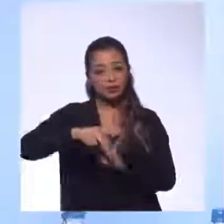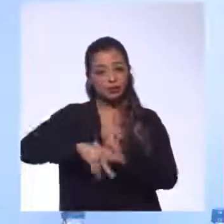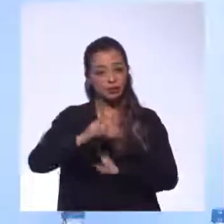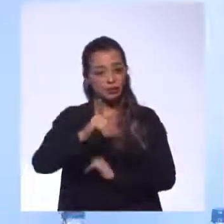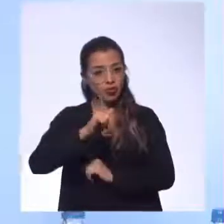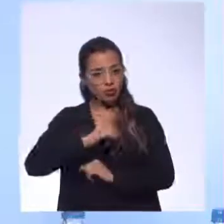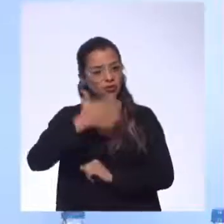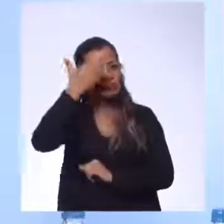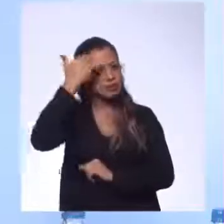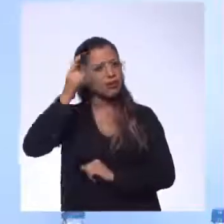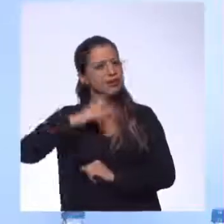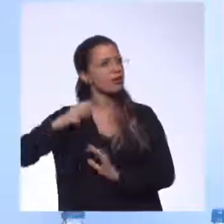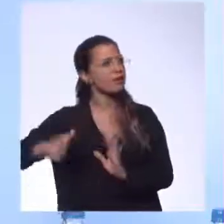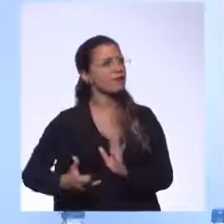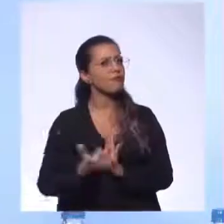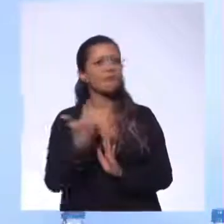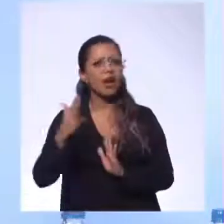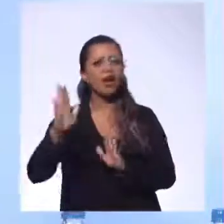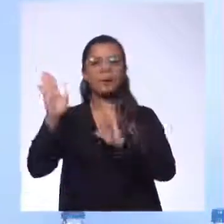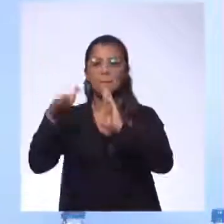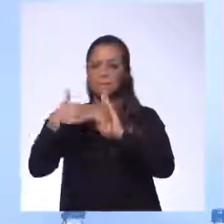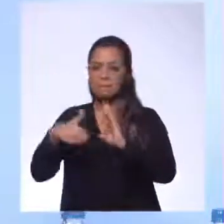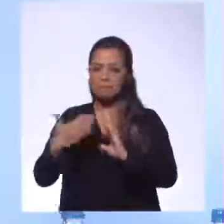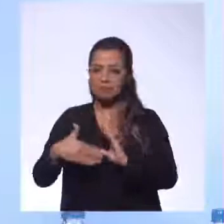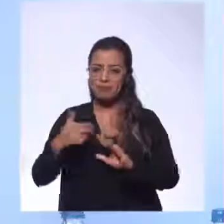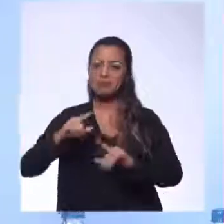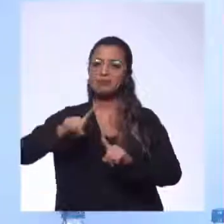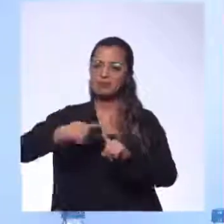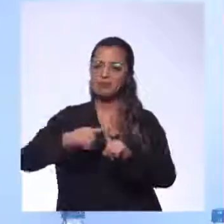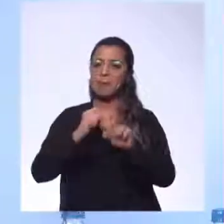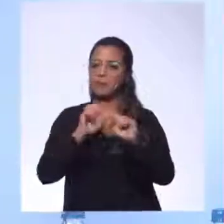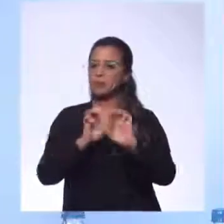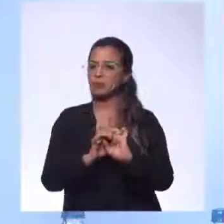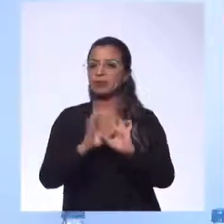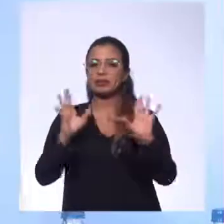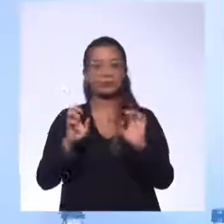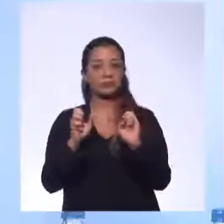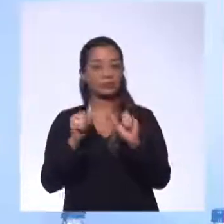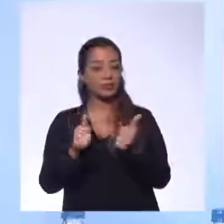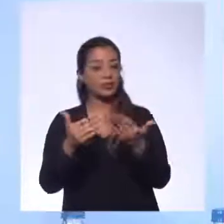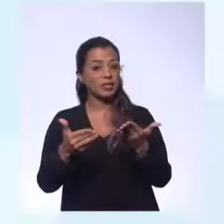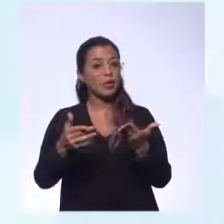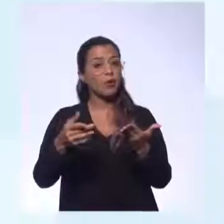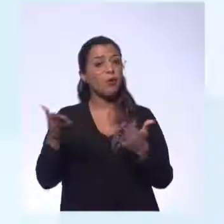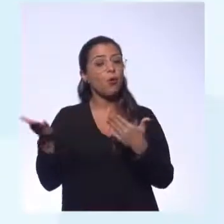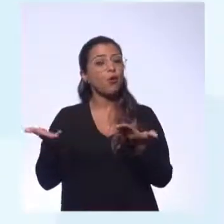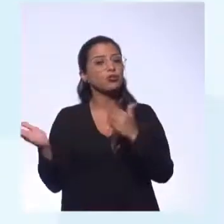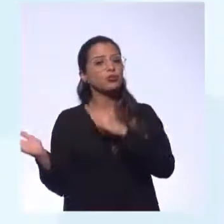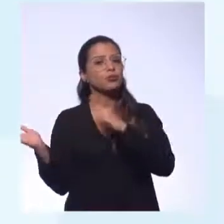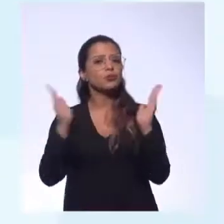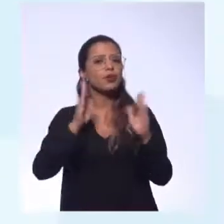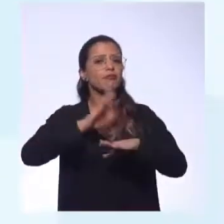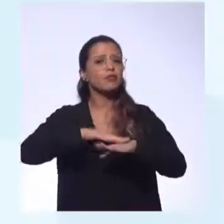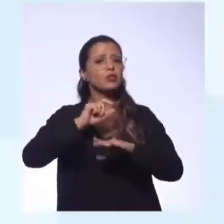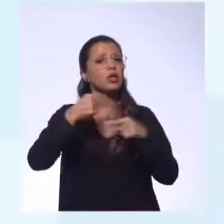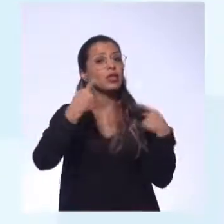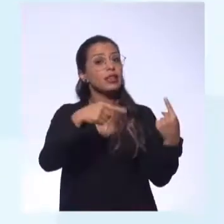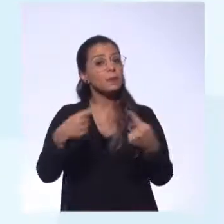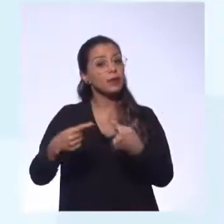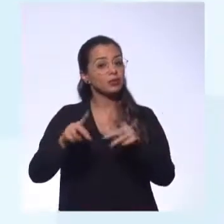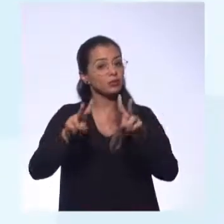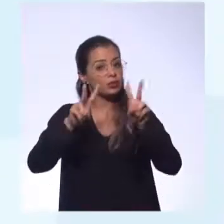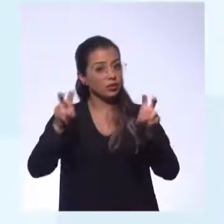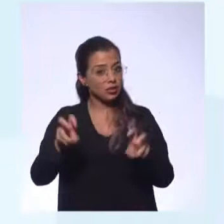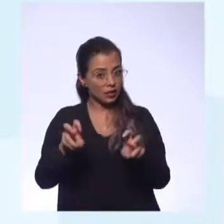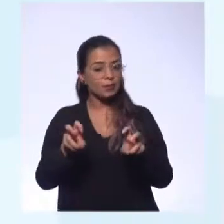tem vários, já fiquei sabendo, já me mandaram, quiserem mandar mais de alunos, ótimo, tá? Então, o que fizemos hoje? Debatemos sobre um tema